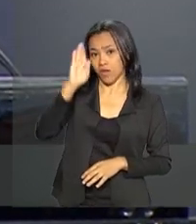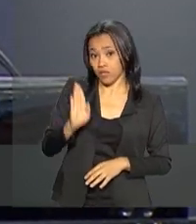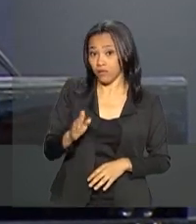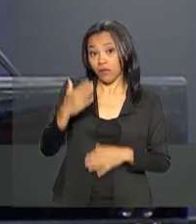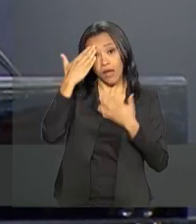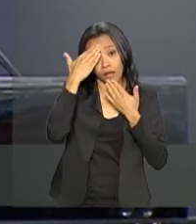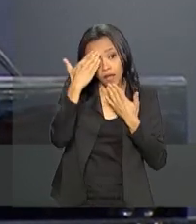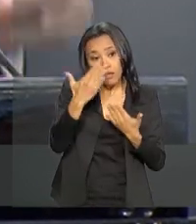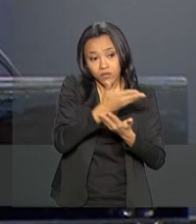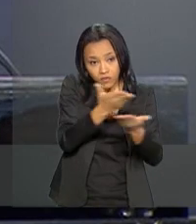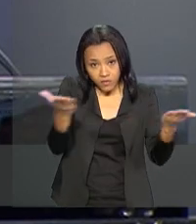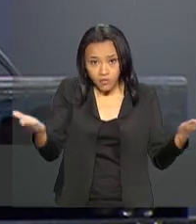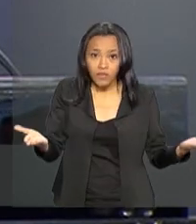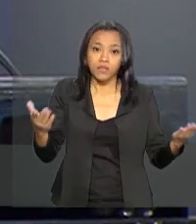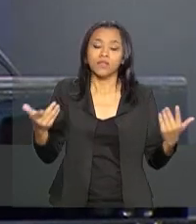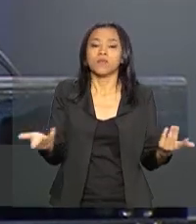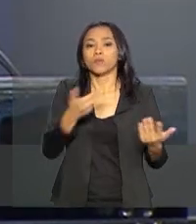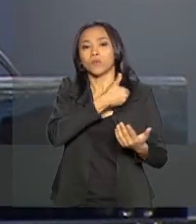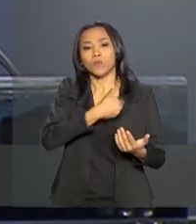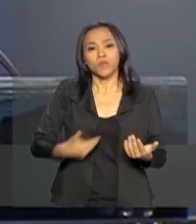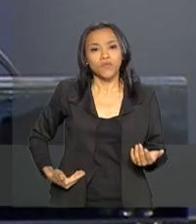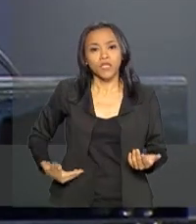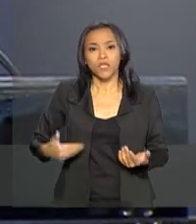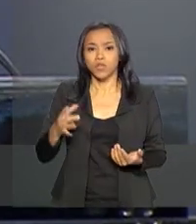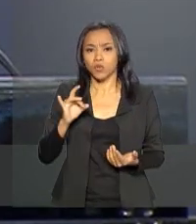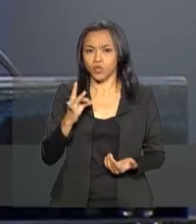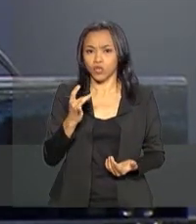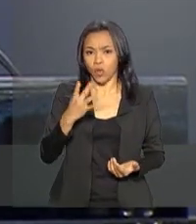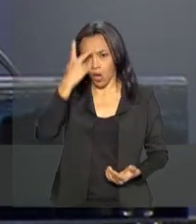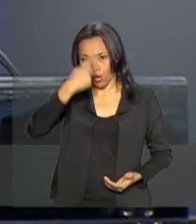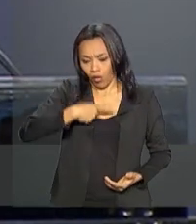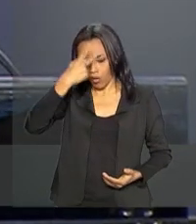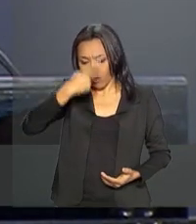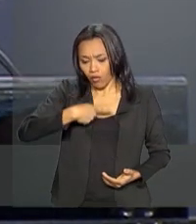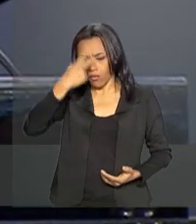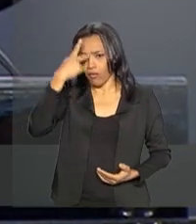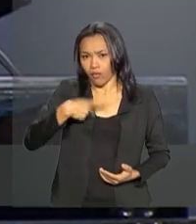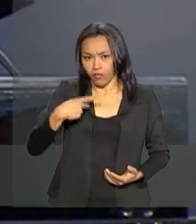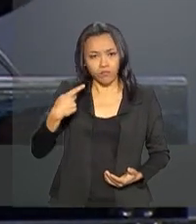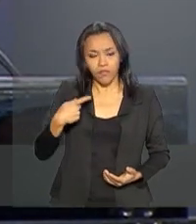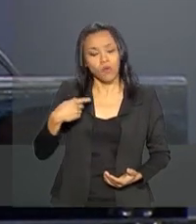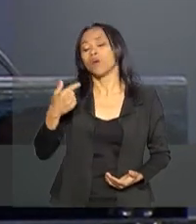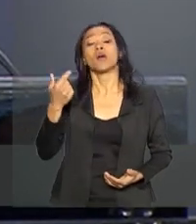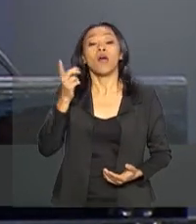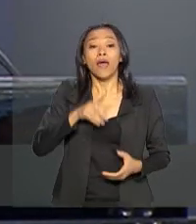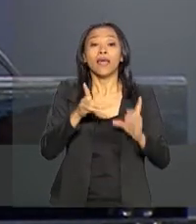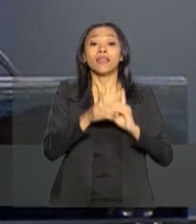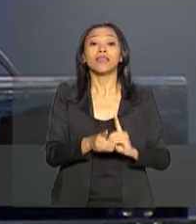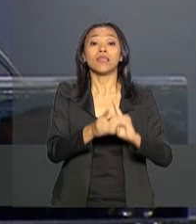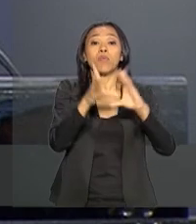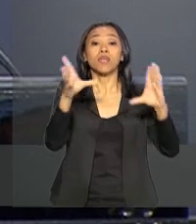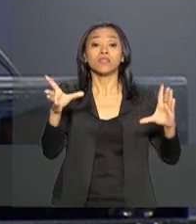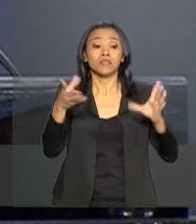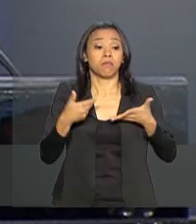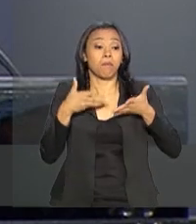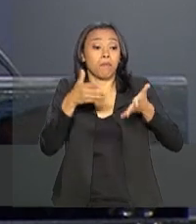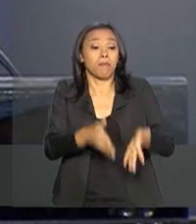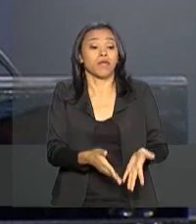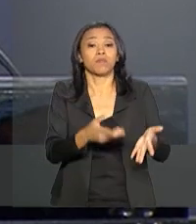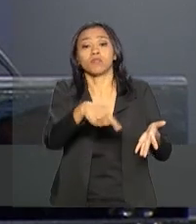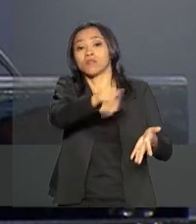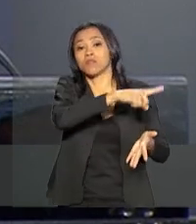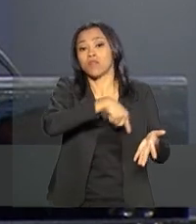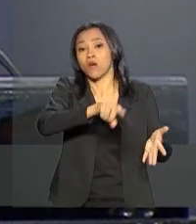Então, digamos, um governo não se faz por conta própria, ele se faz na democracia com a participação da